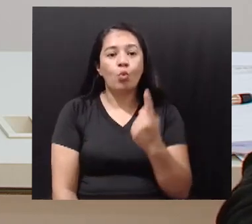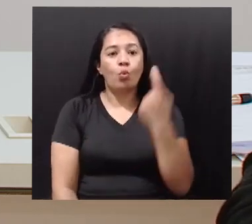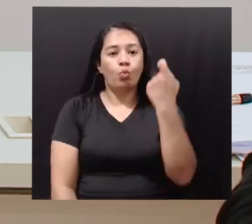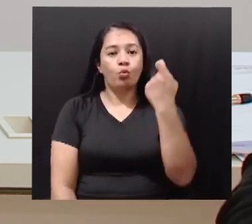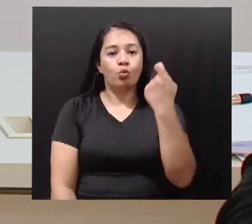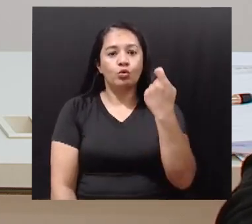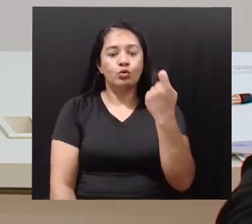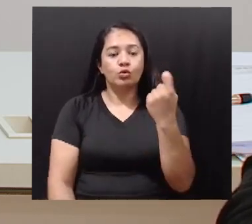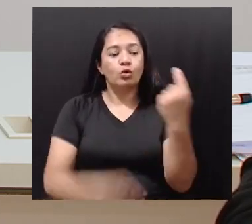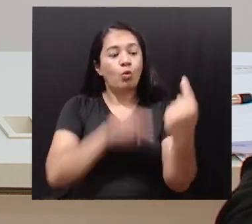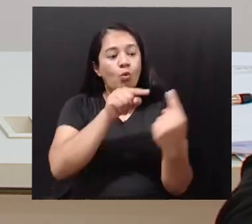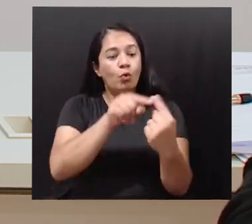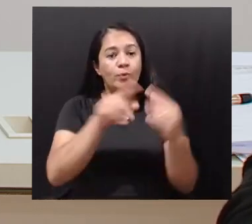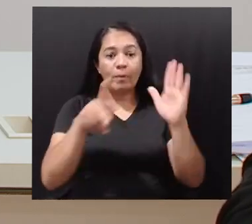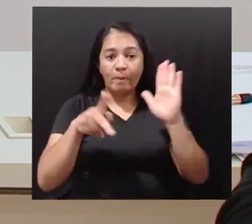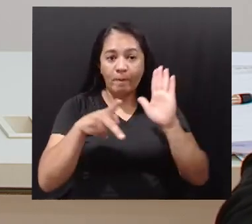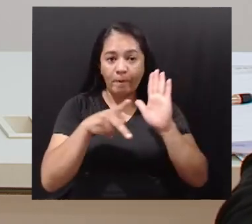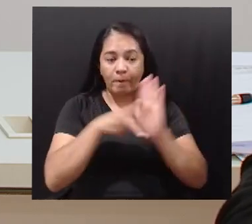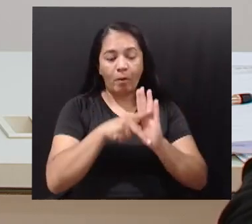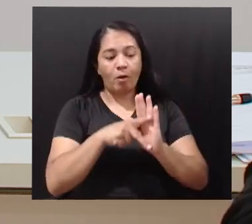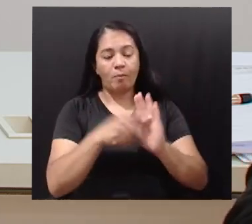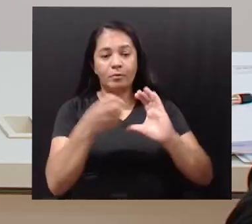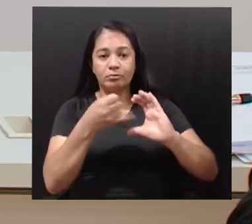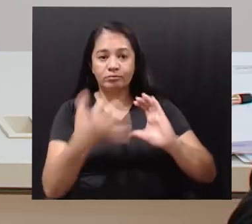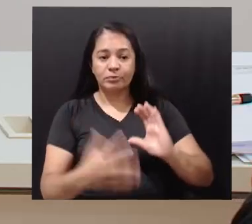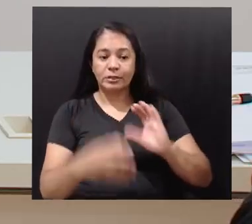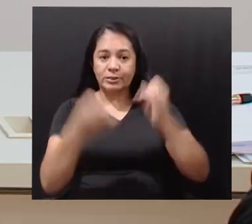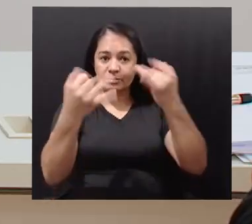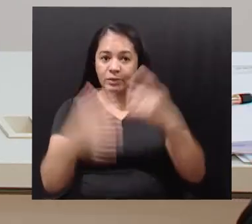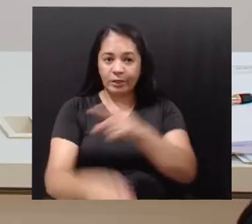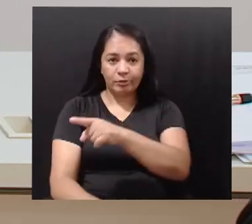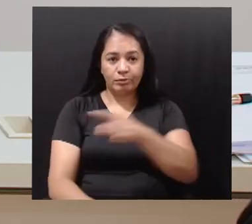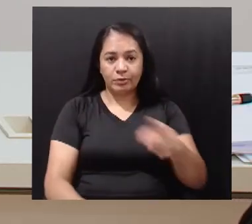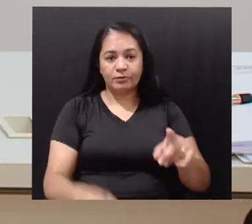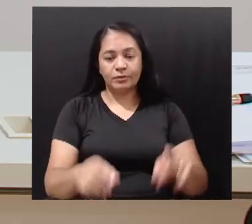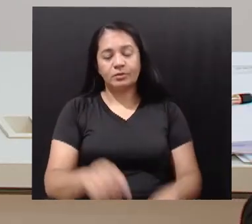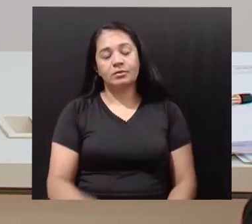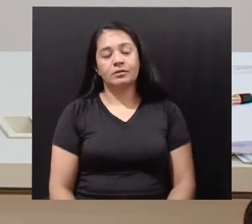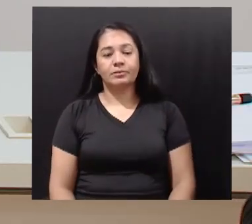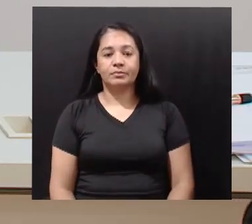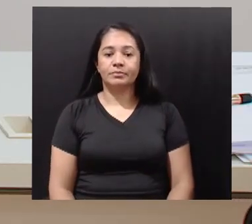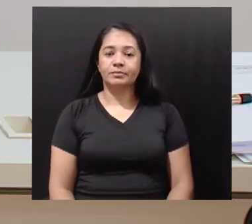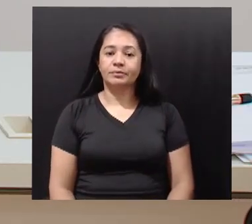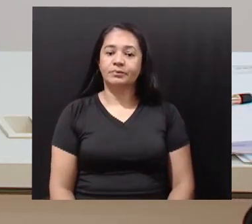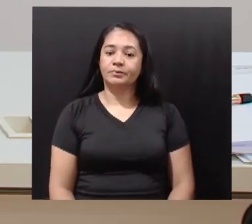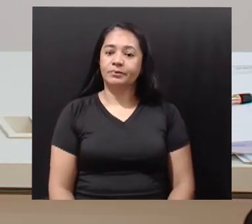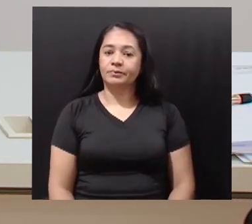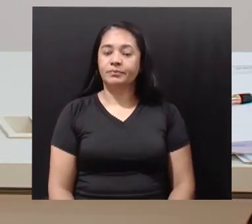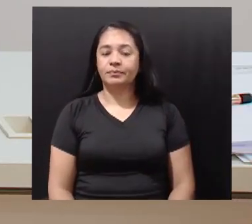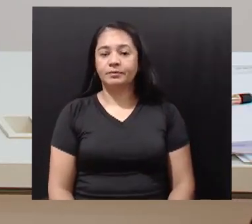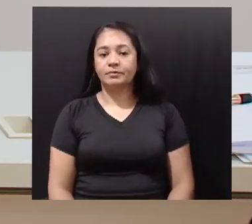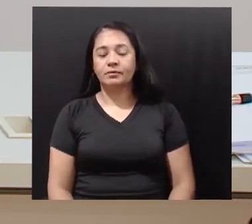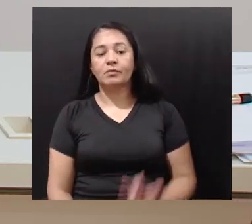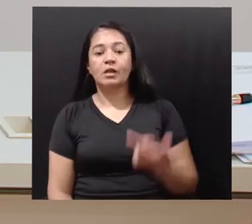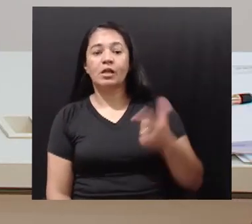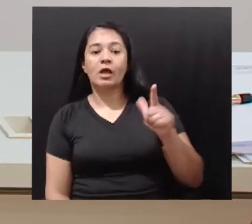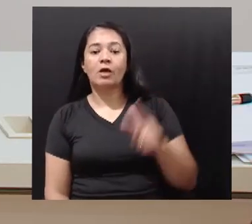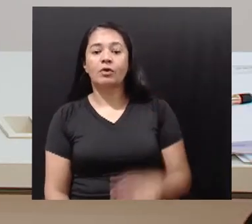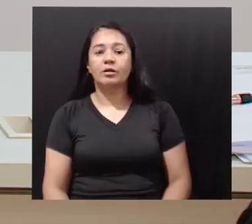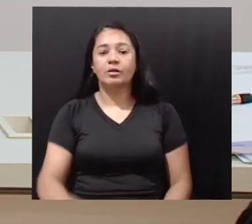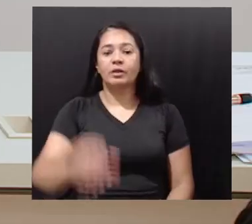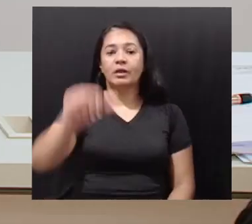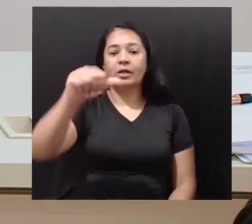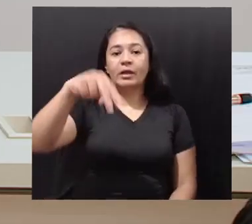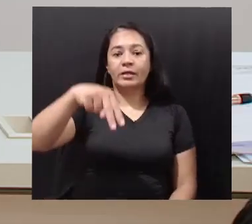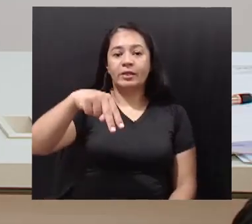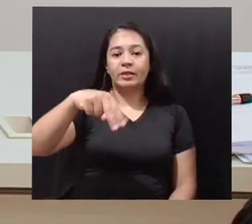finalidade que te revelaram e que você consentiu para você compartilhar aquele dado ali. E a outra sigla, a ANPD? A